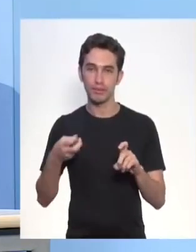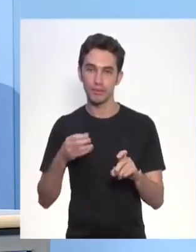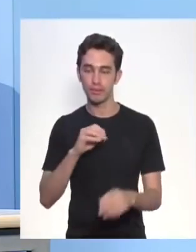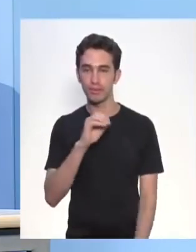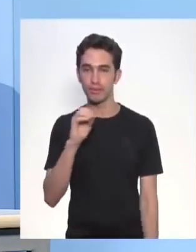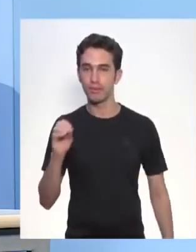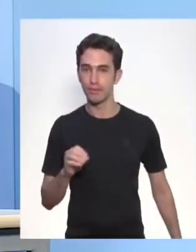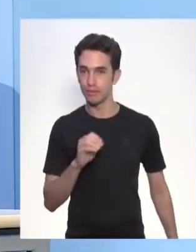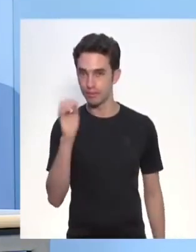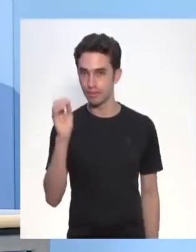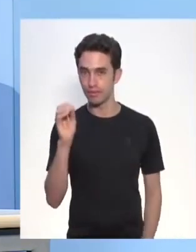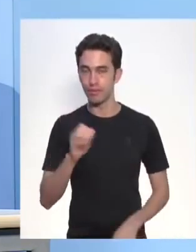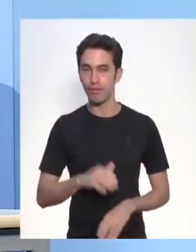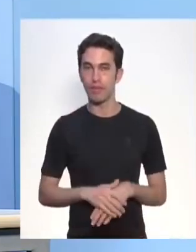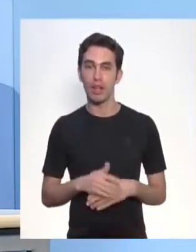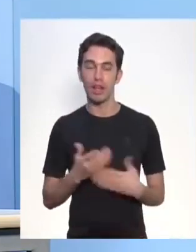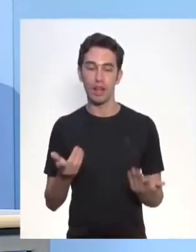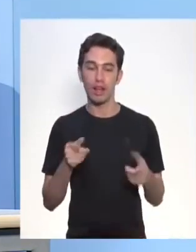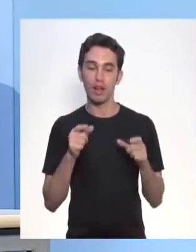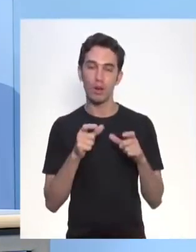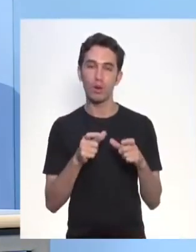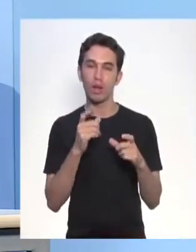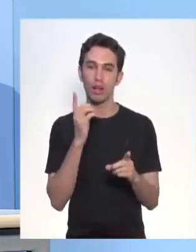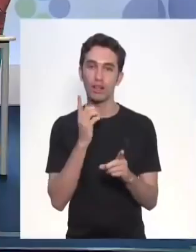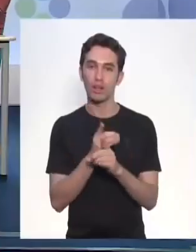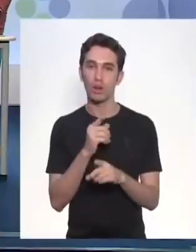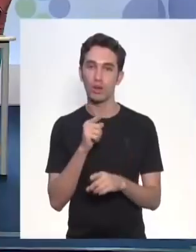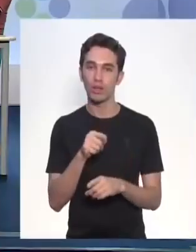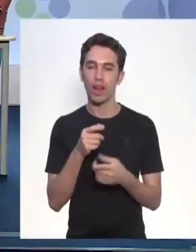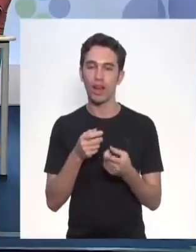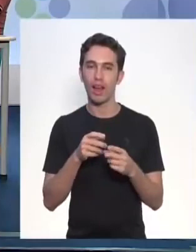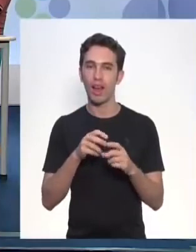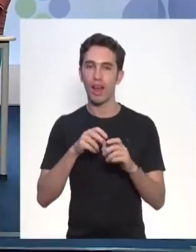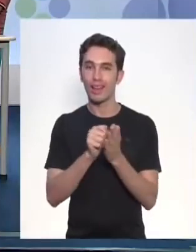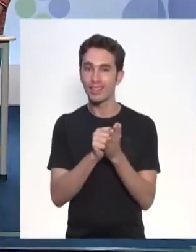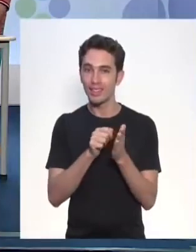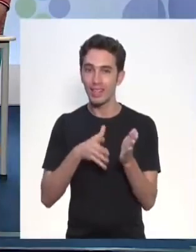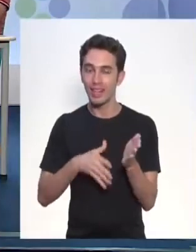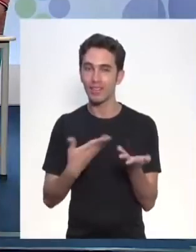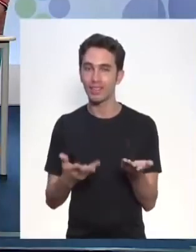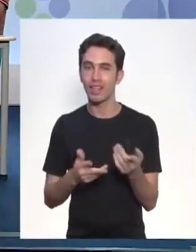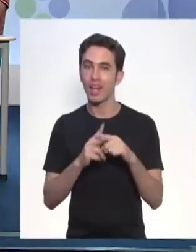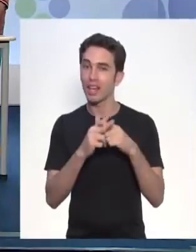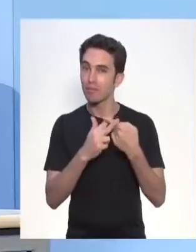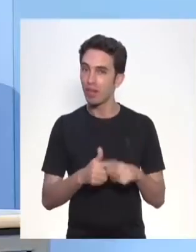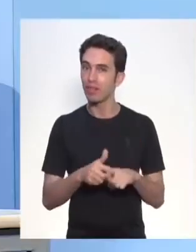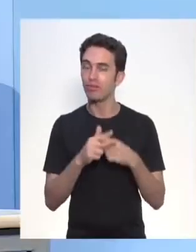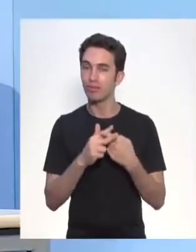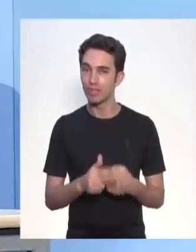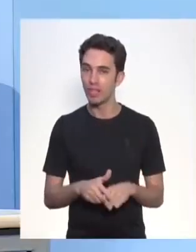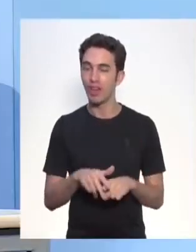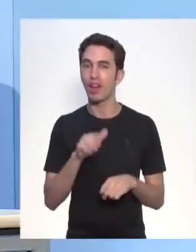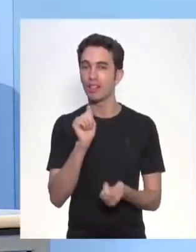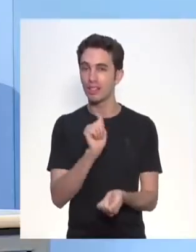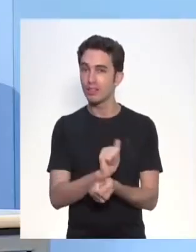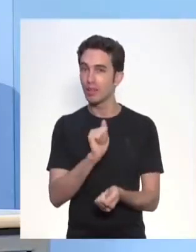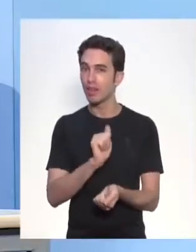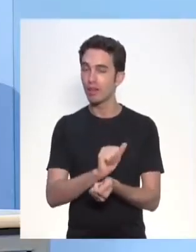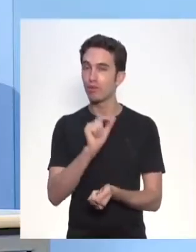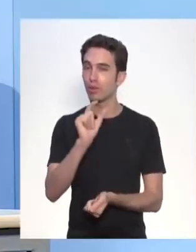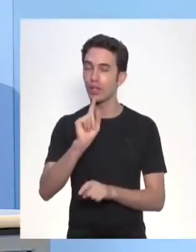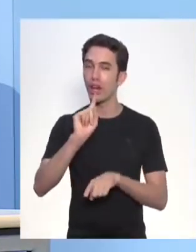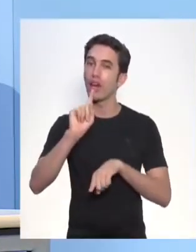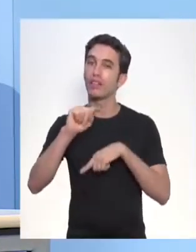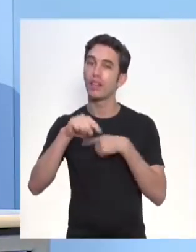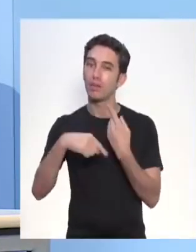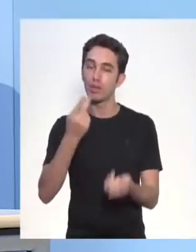Mídias, a área onde se encontram as tarefas está em manutenção, Osmar. Isso. Então a gente vai aguardar um pouquinho, assim que regularizar, a gente já